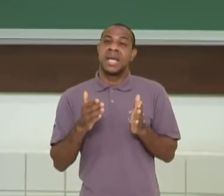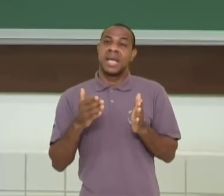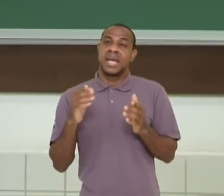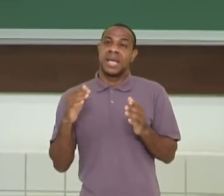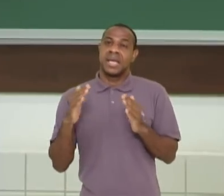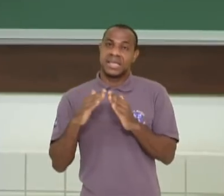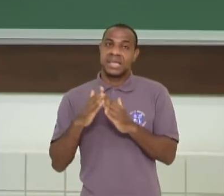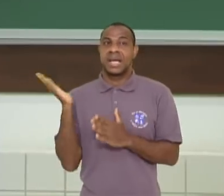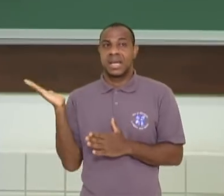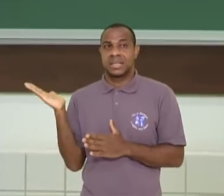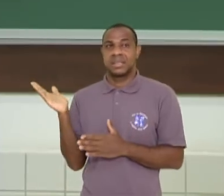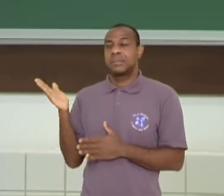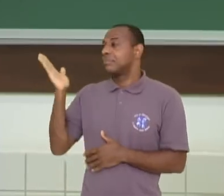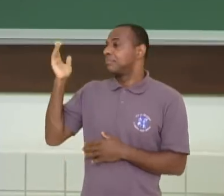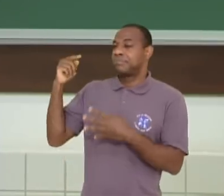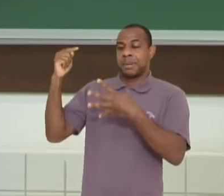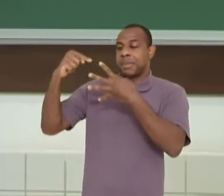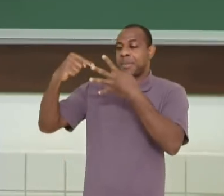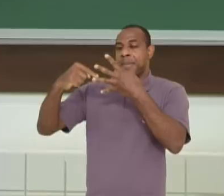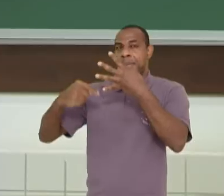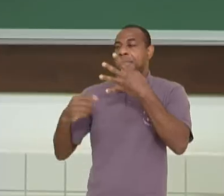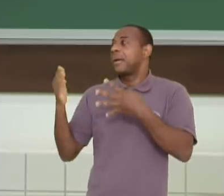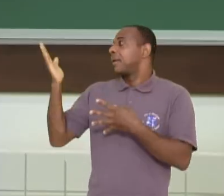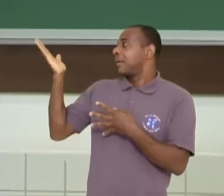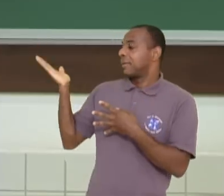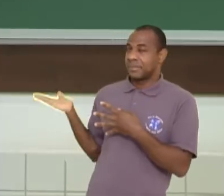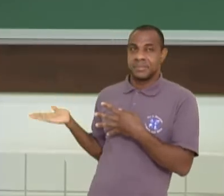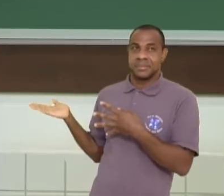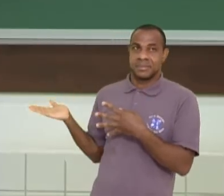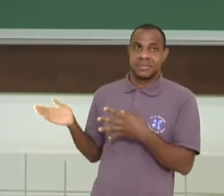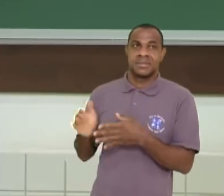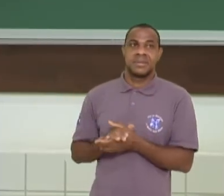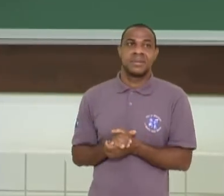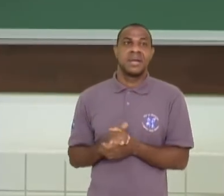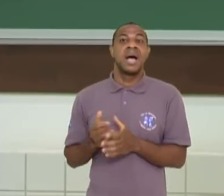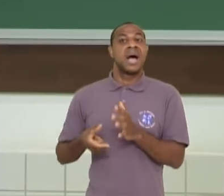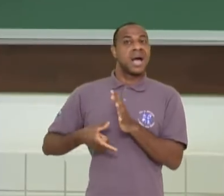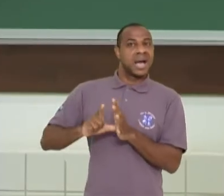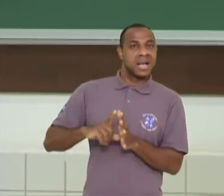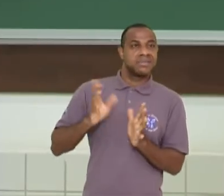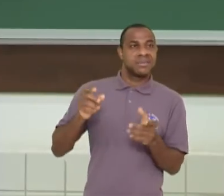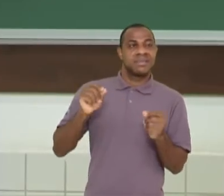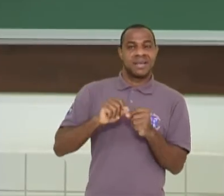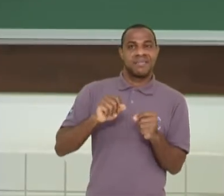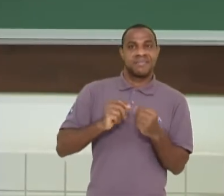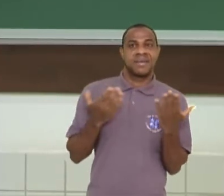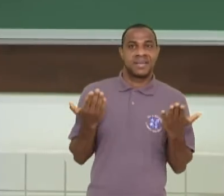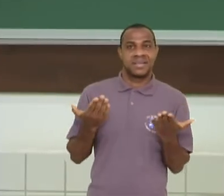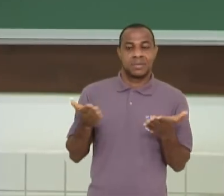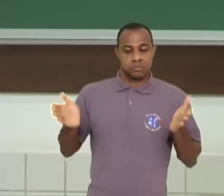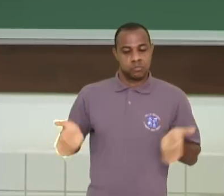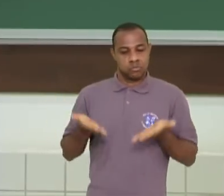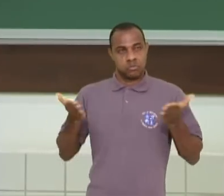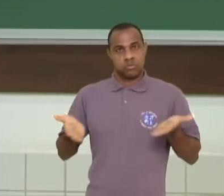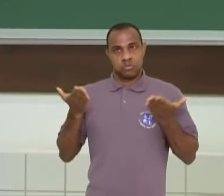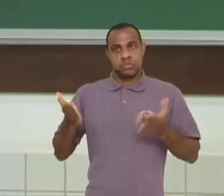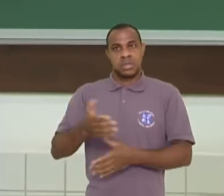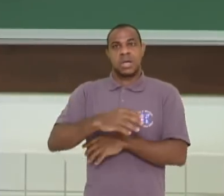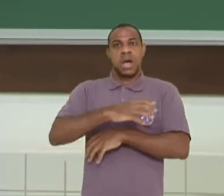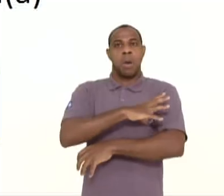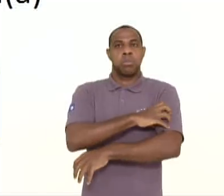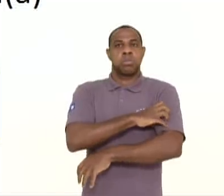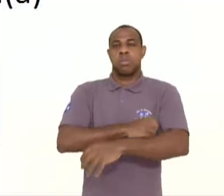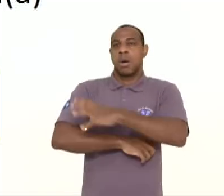já estavam fazendo atividades de alongamento, fazendo o estímulo à musculatura, né?